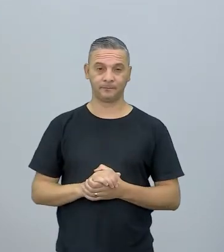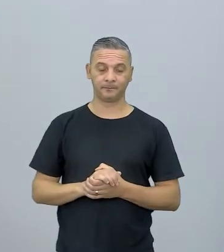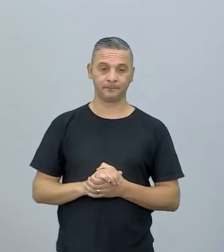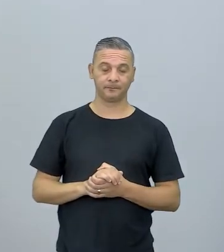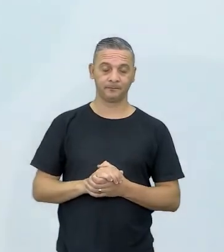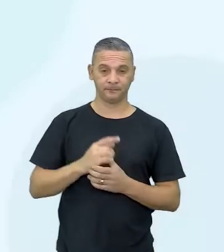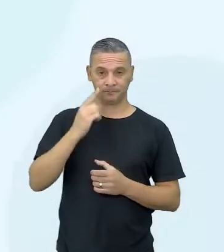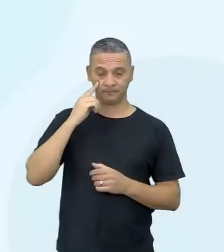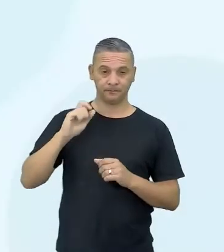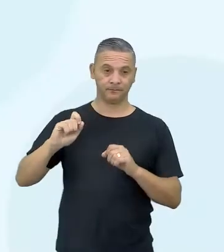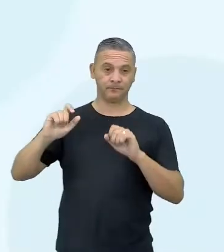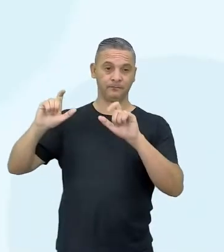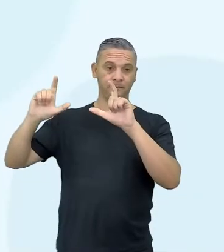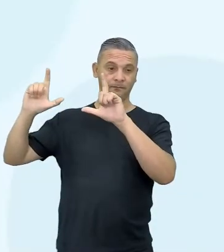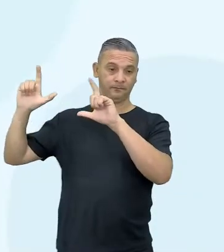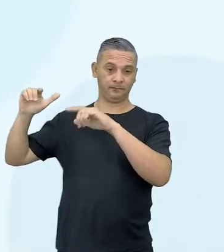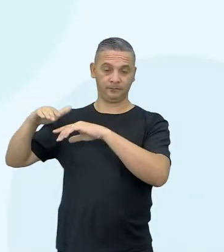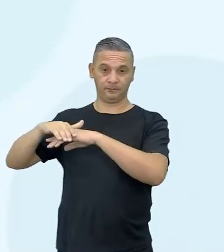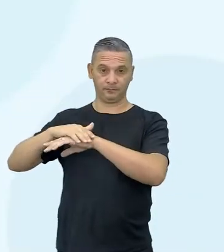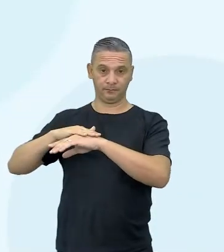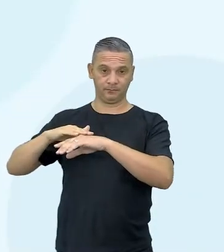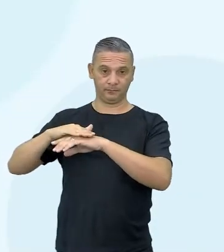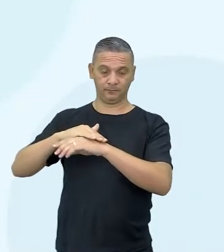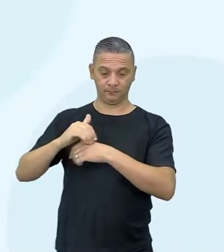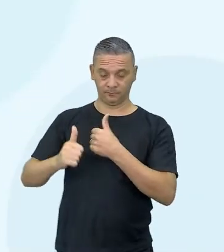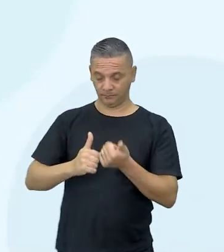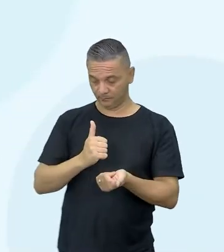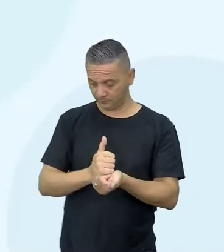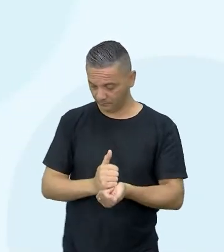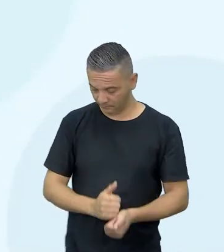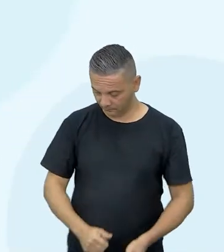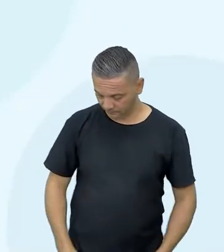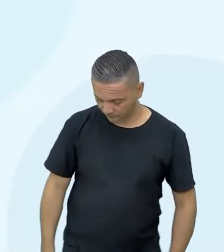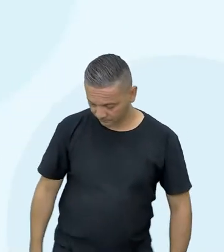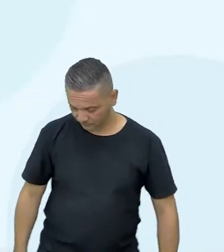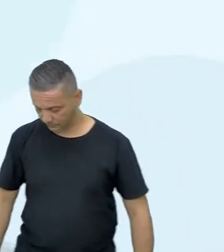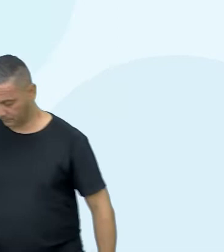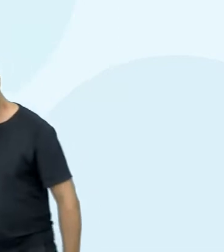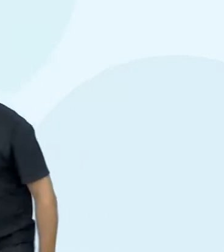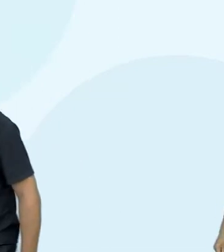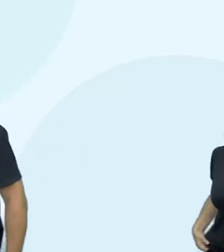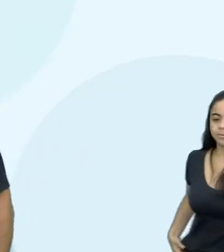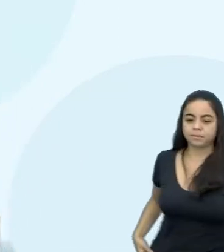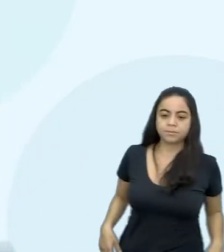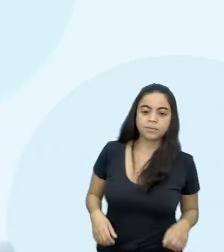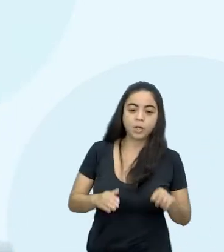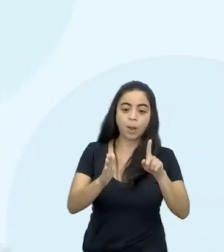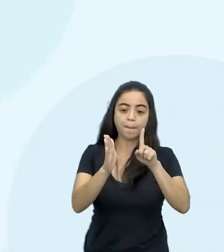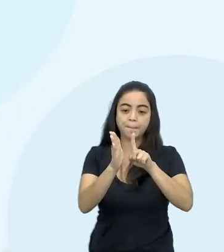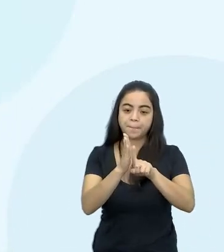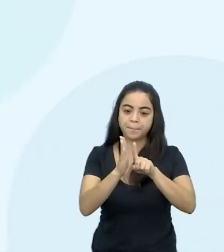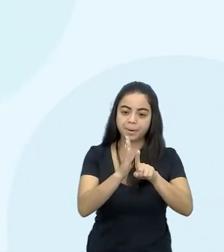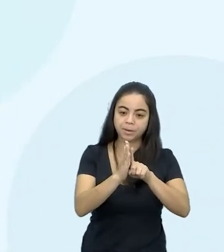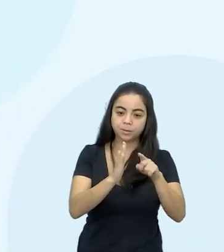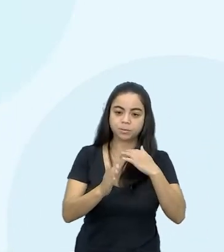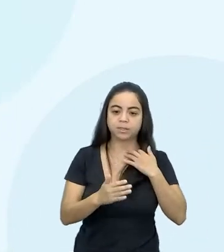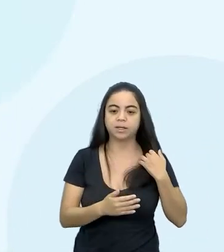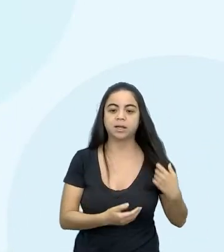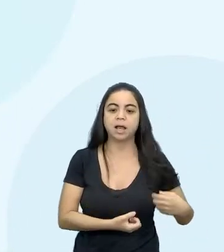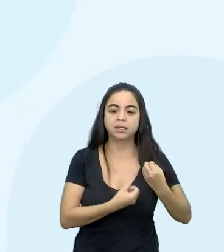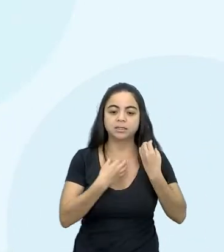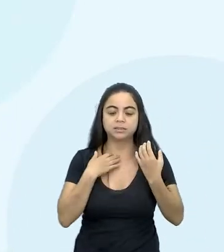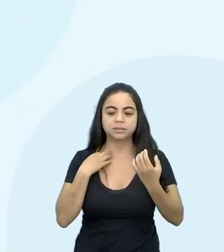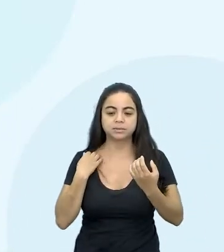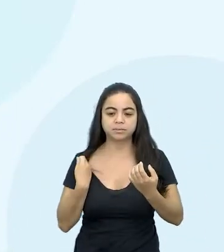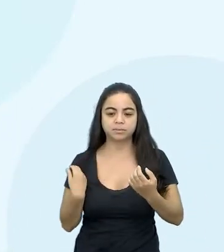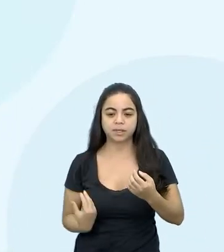ó, que a gente vai discutindo. A pergunta: a coleta de dados por si só pode nos ajudar